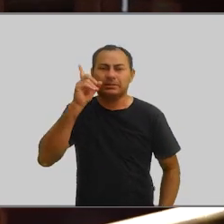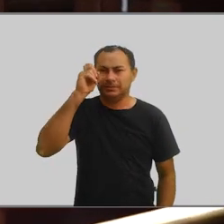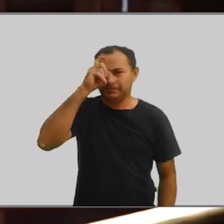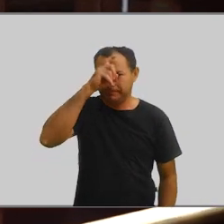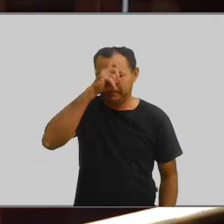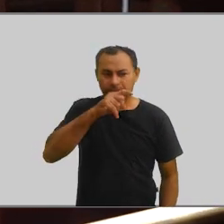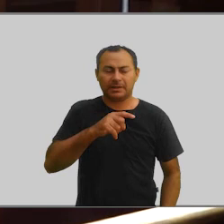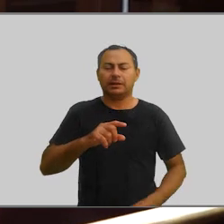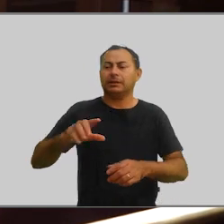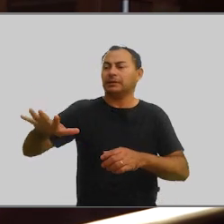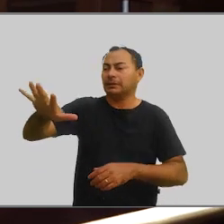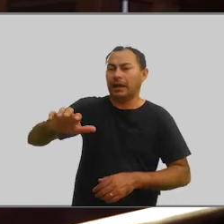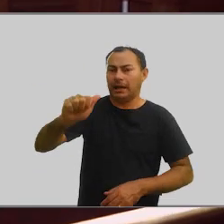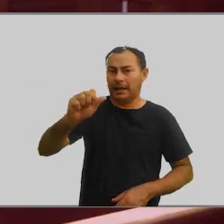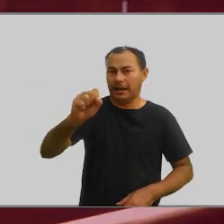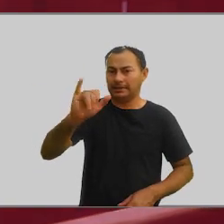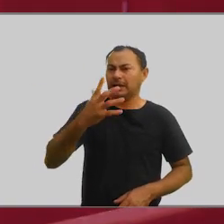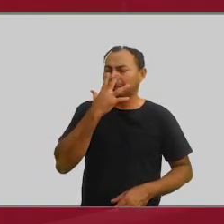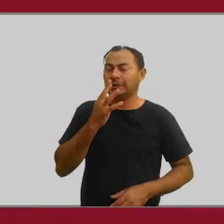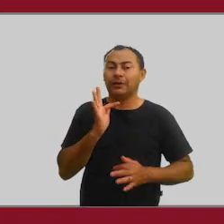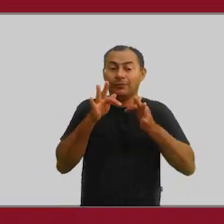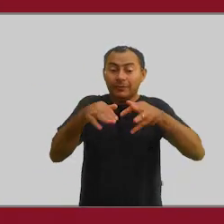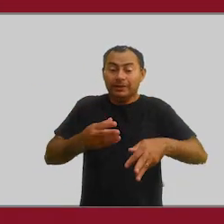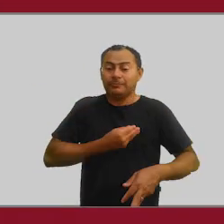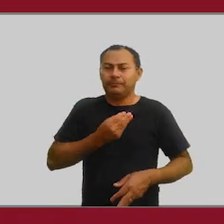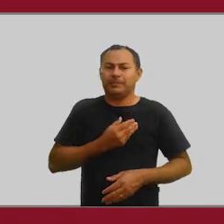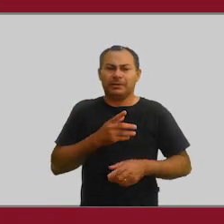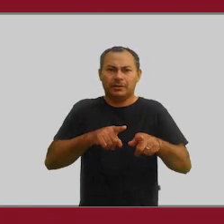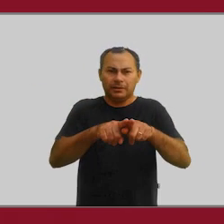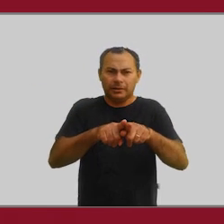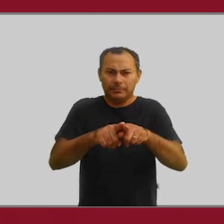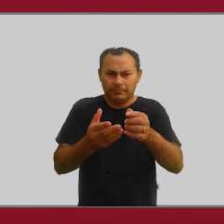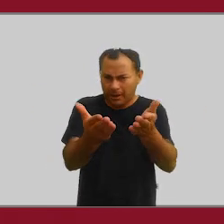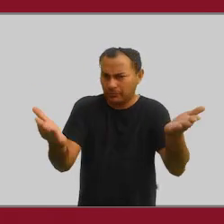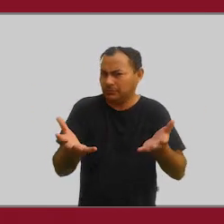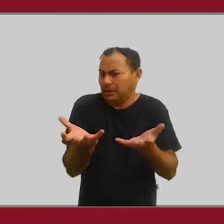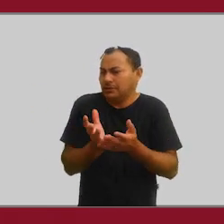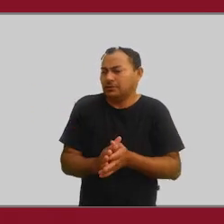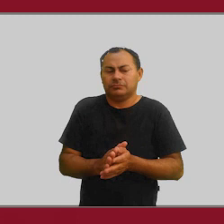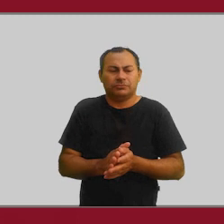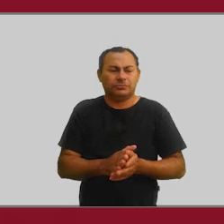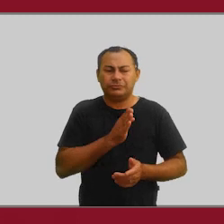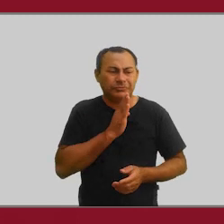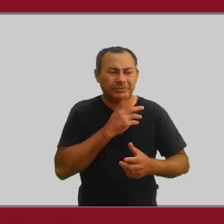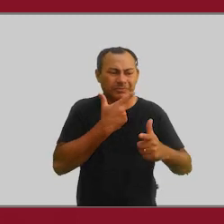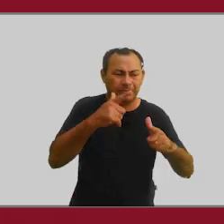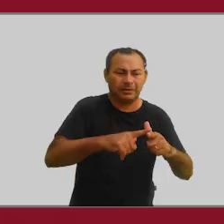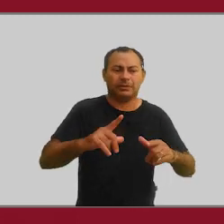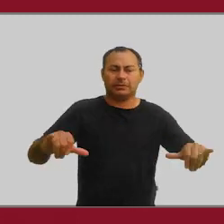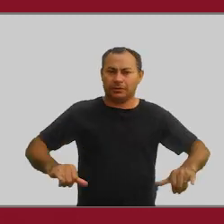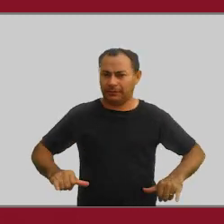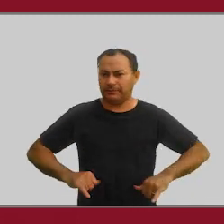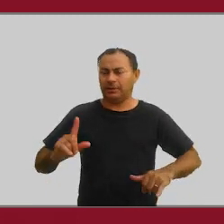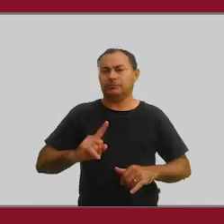muito difíceis na Ásia e achou que era o fim. Irmãos, não queremos que vocês desconheçam as tribulações